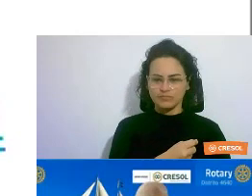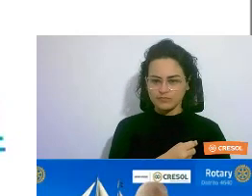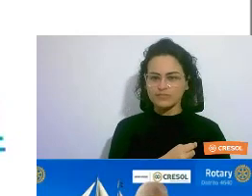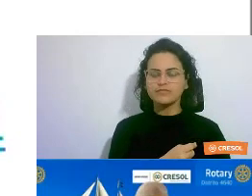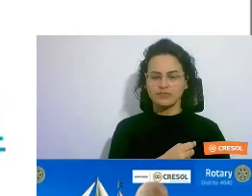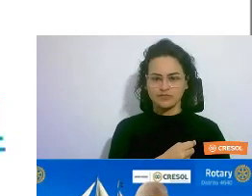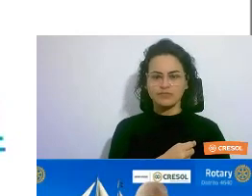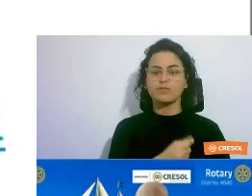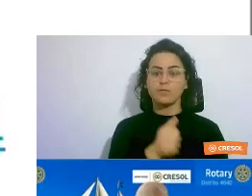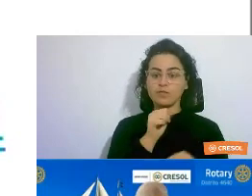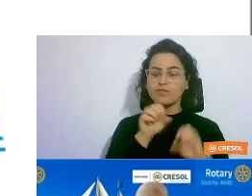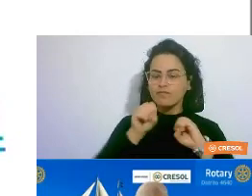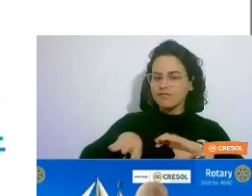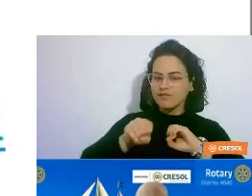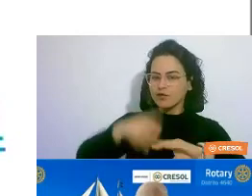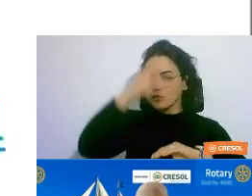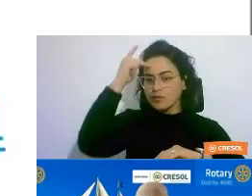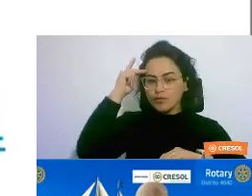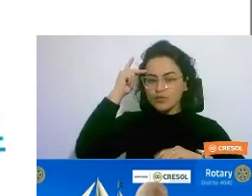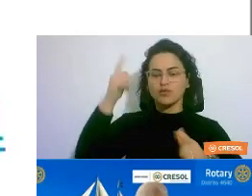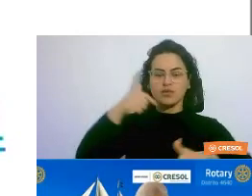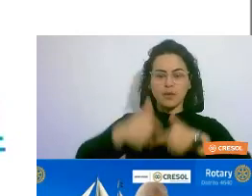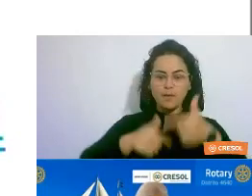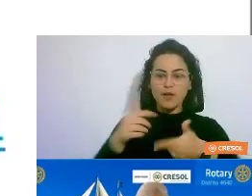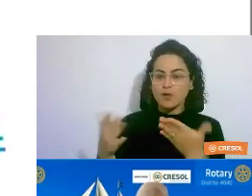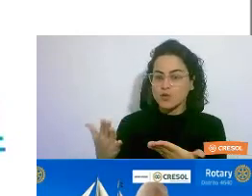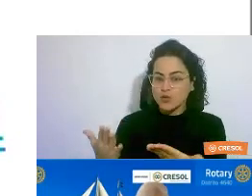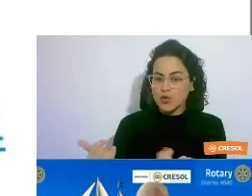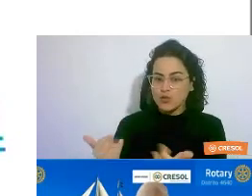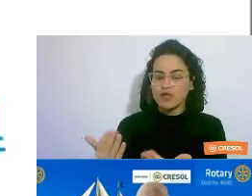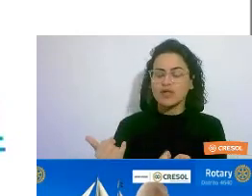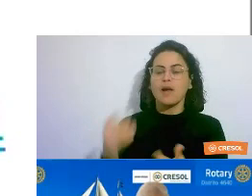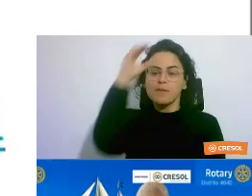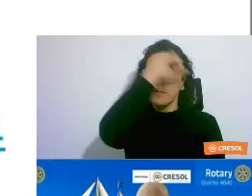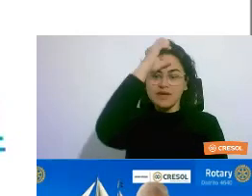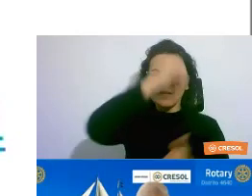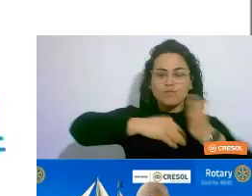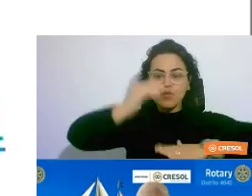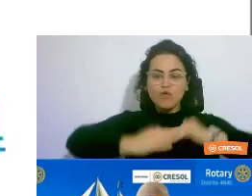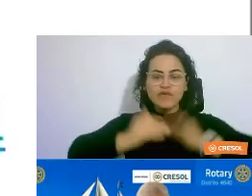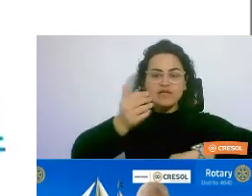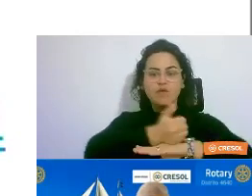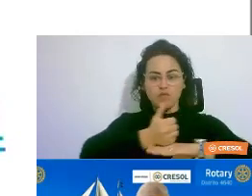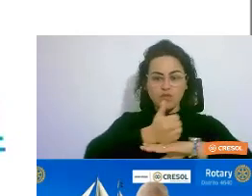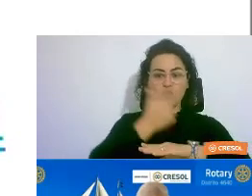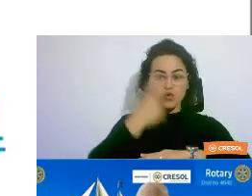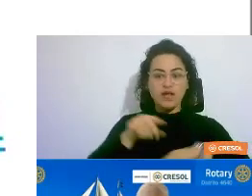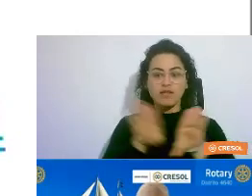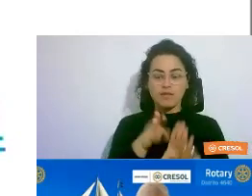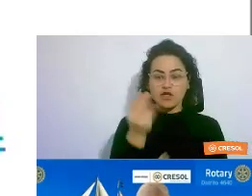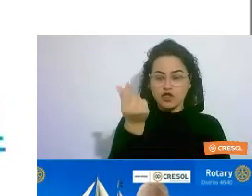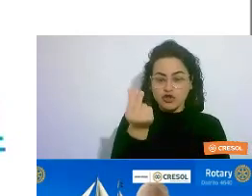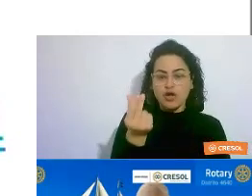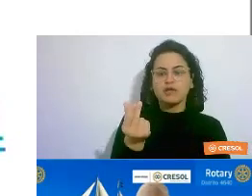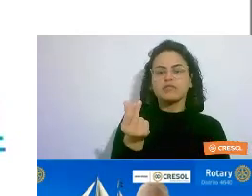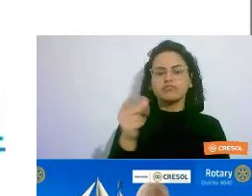que vai ensinar e fazer com que esses jovens possam ter uma profissão e uma renda. Foram